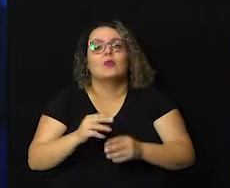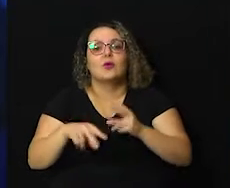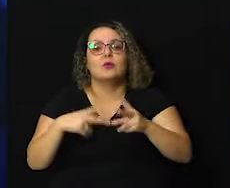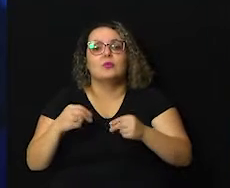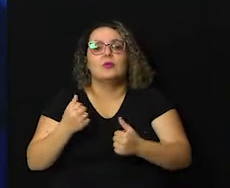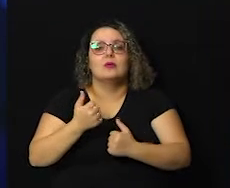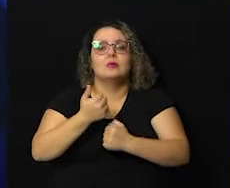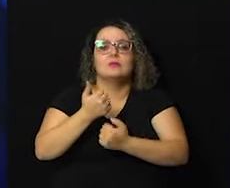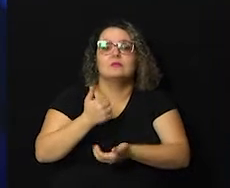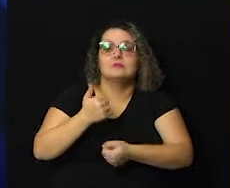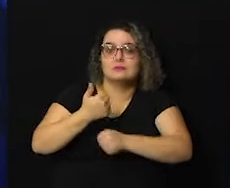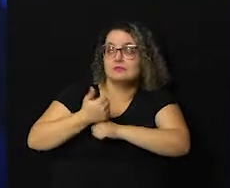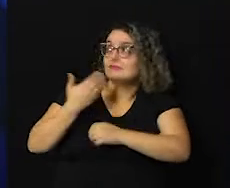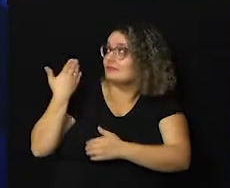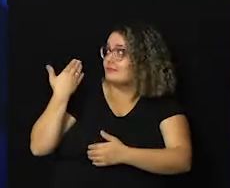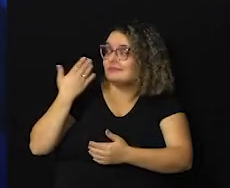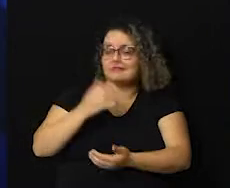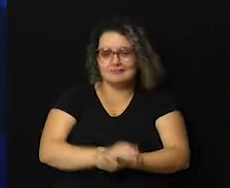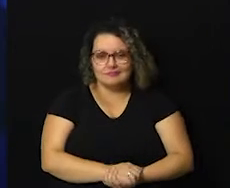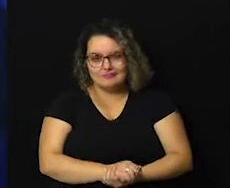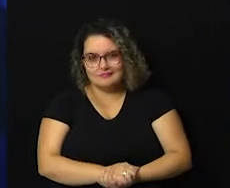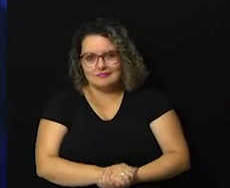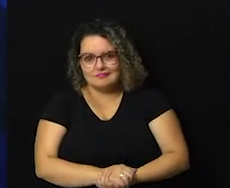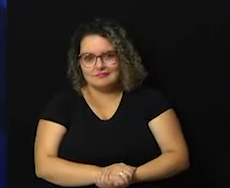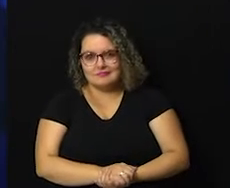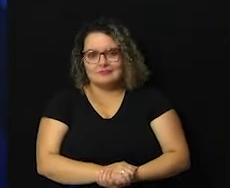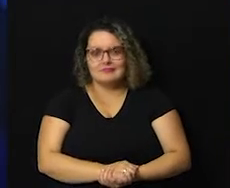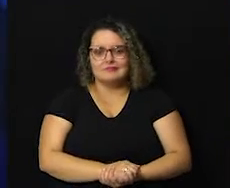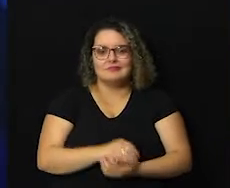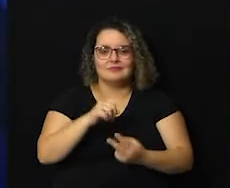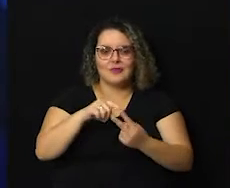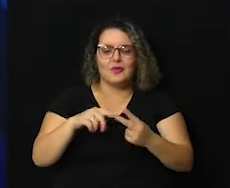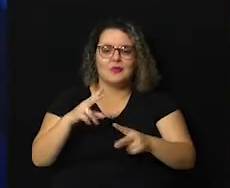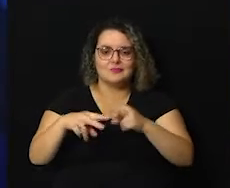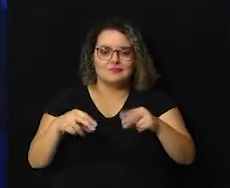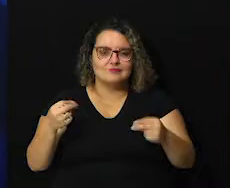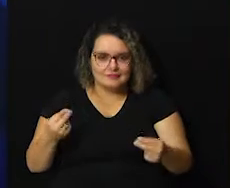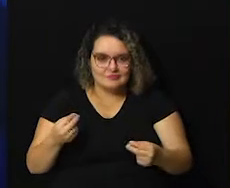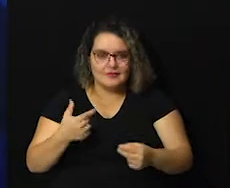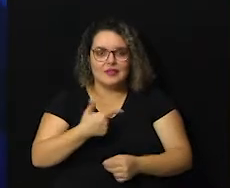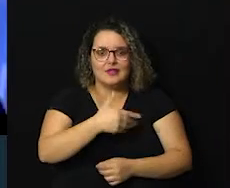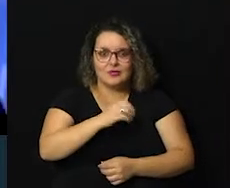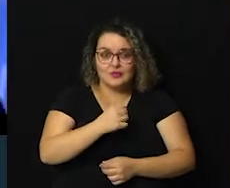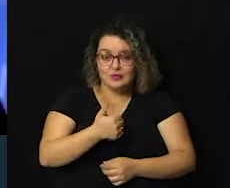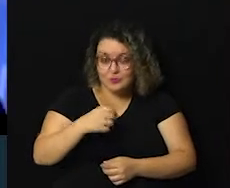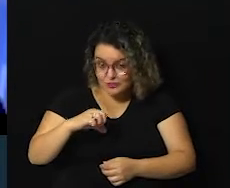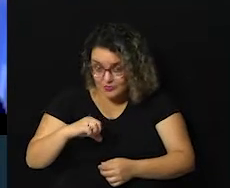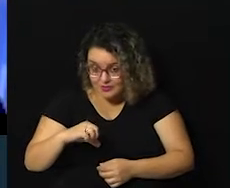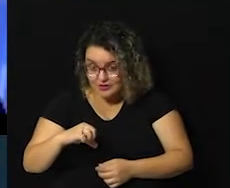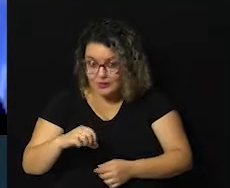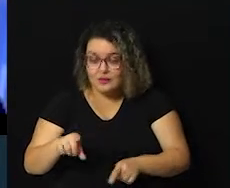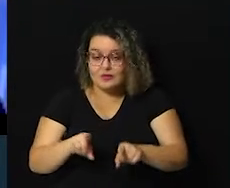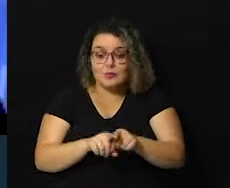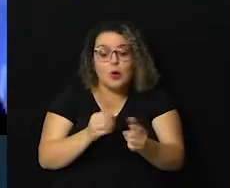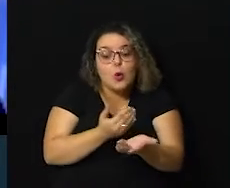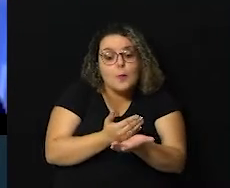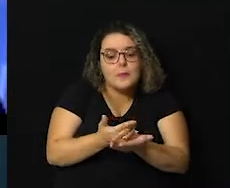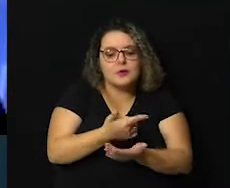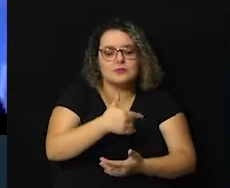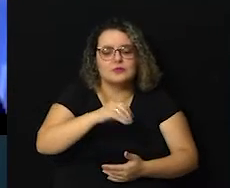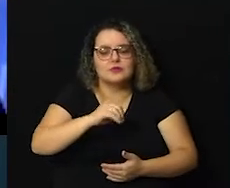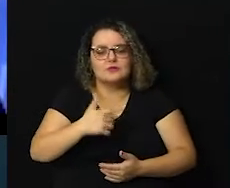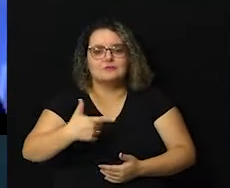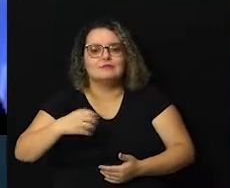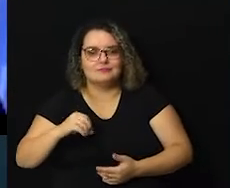do varejo super bem premiados nos prémios Popeye a em 2019/2020